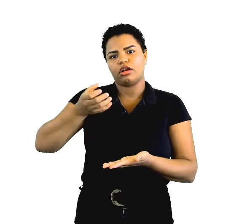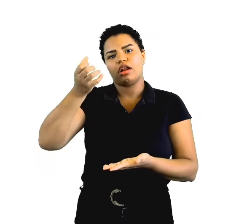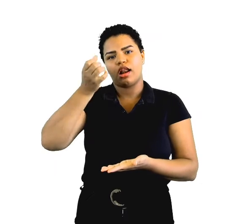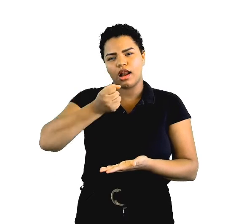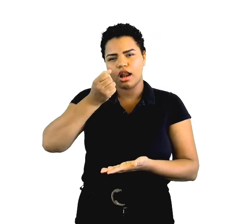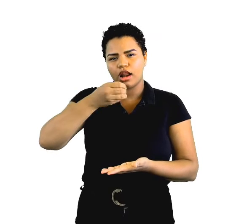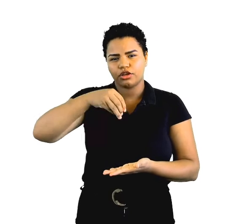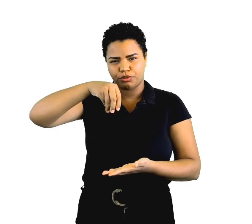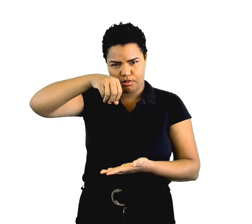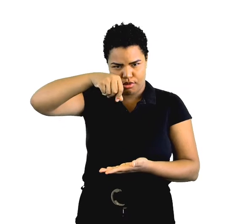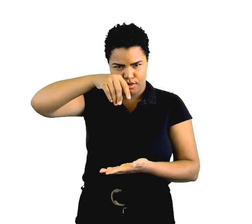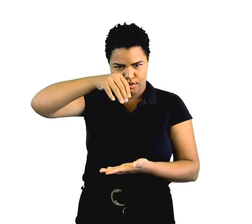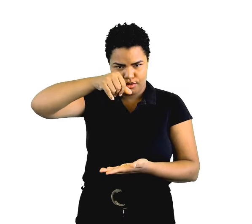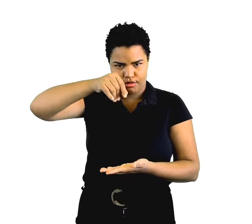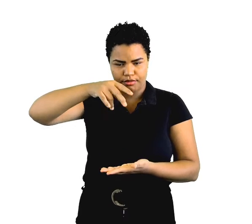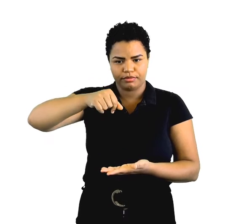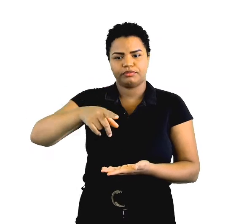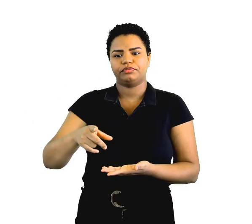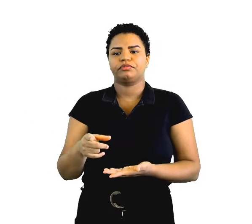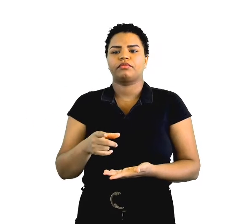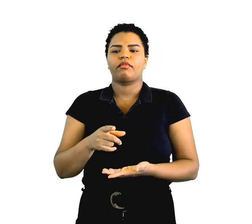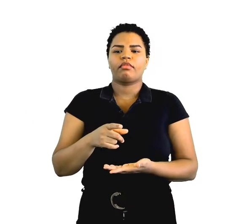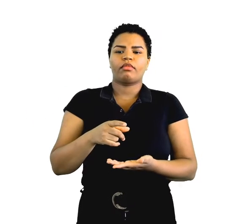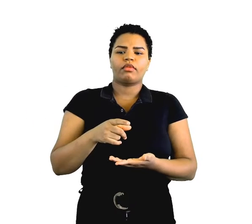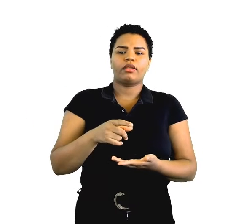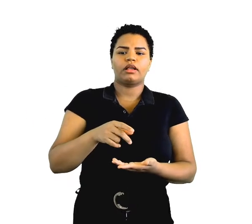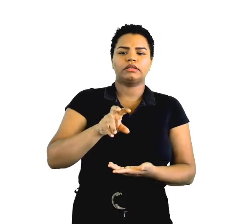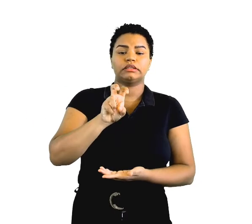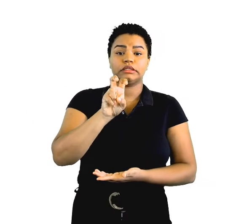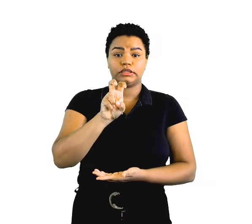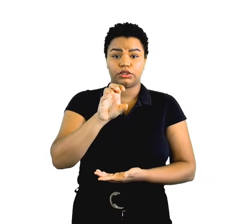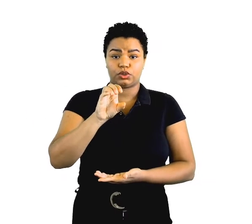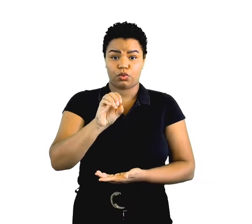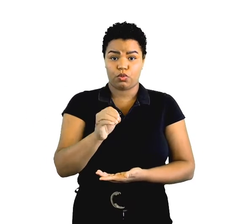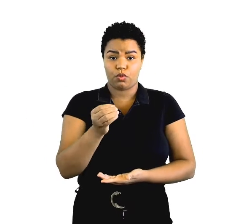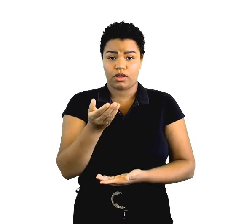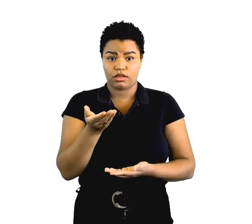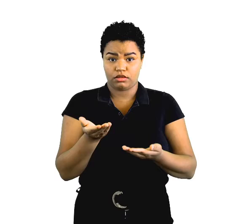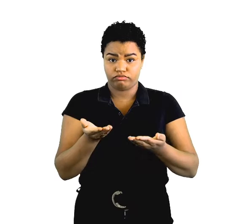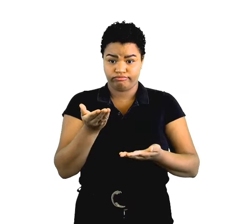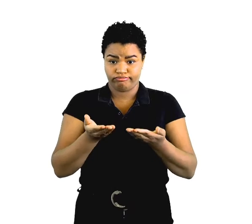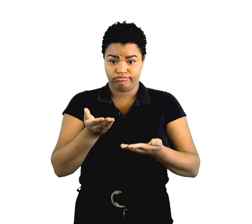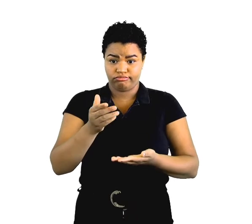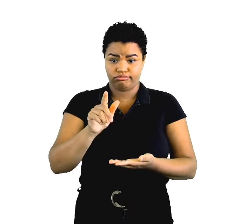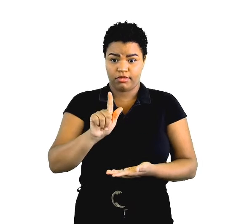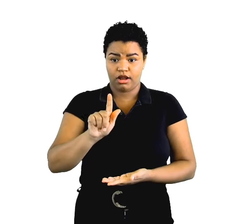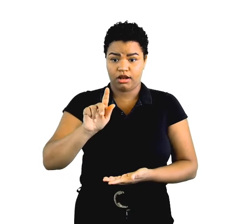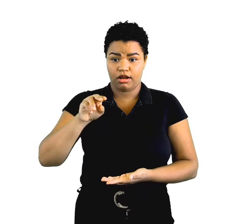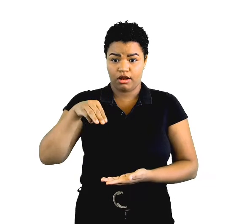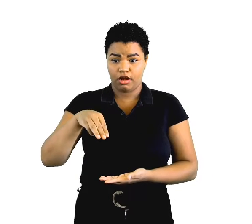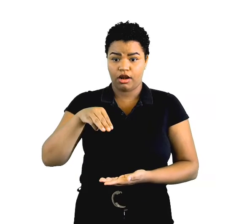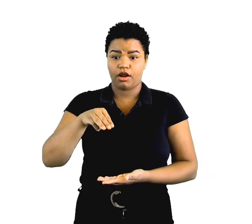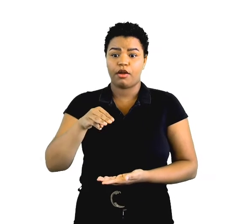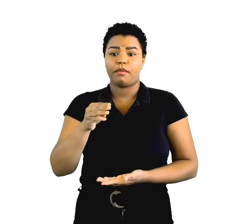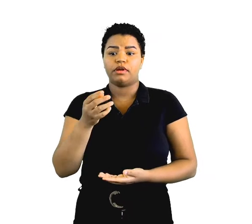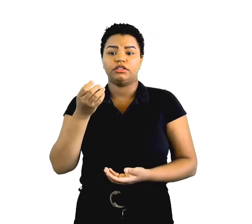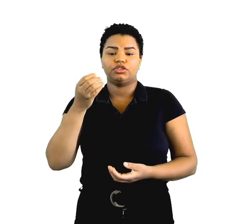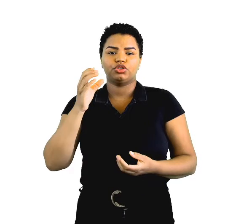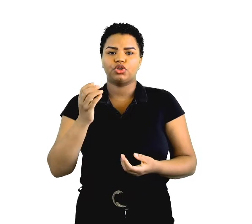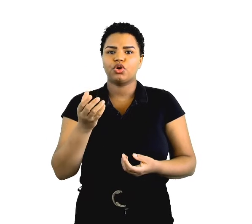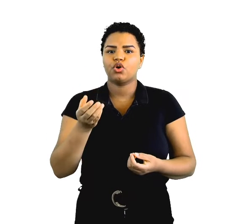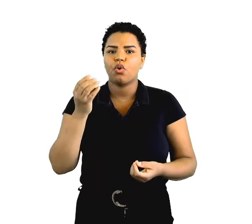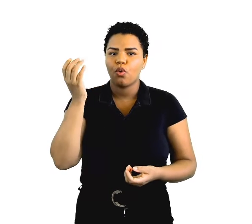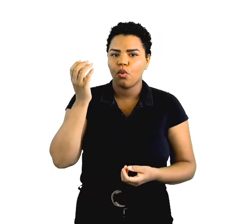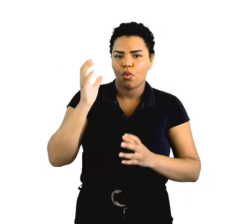coco para amolecer os ingredientes, 50 gramas do coco ralado para ficar enfeitado e o cravo da Índia.